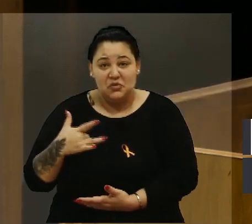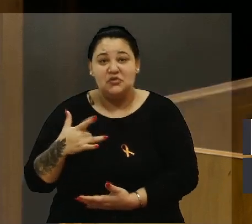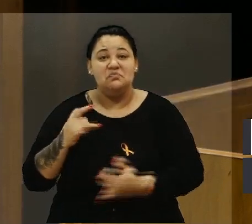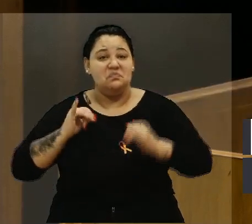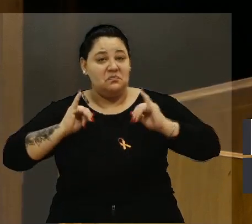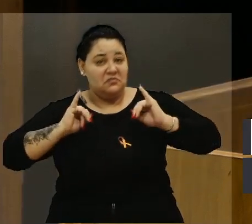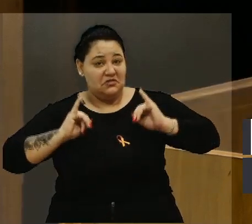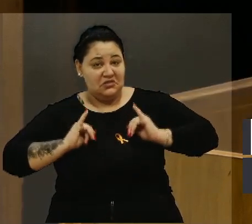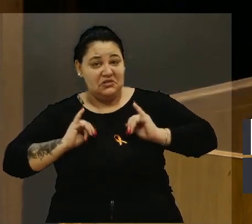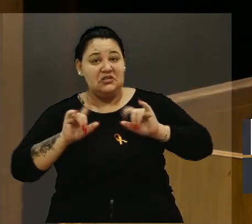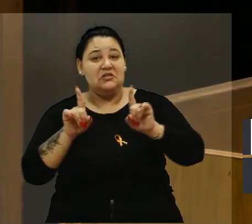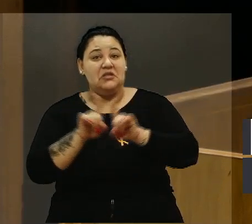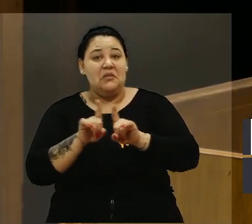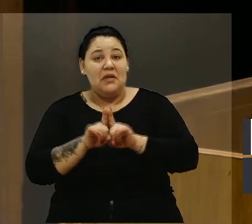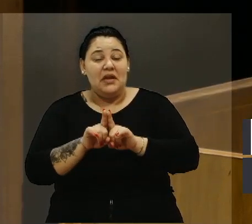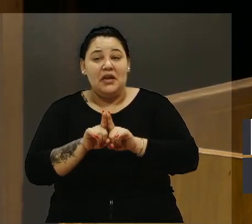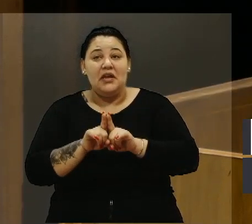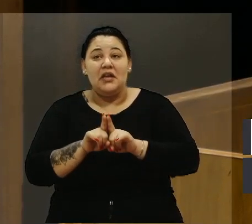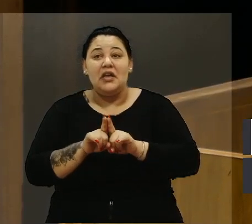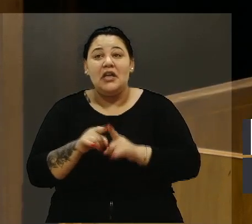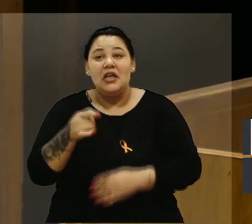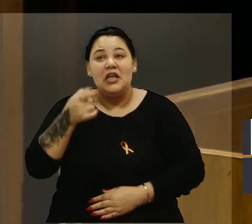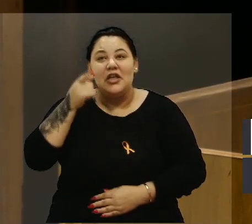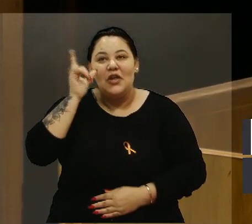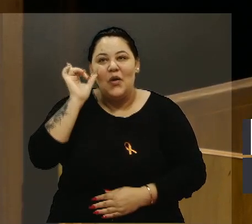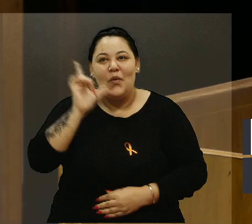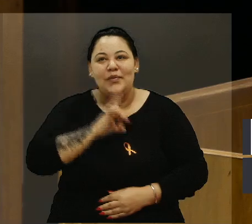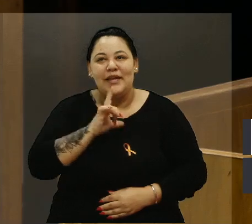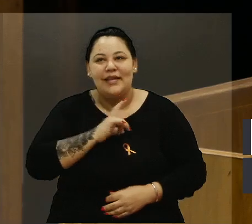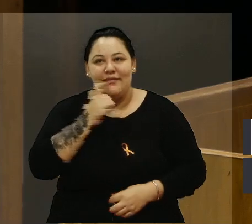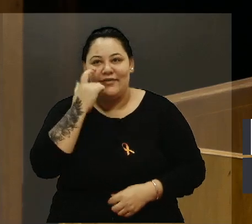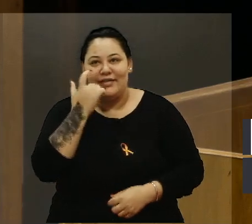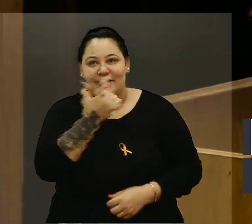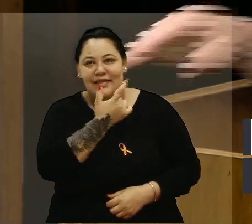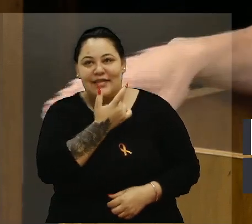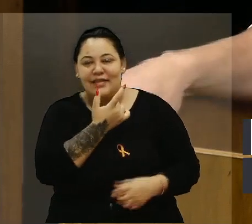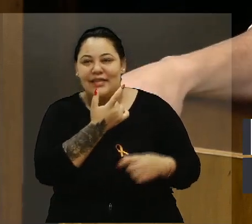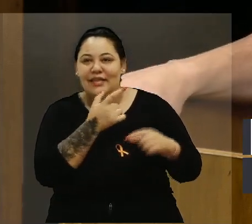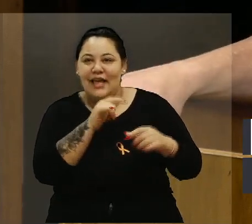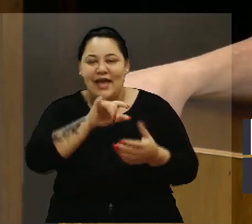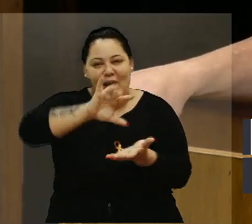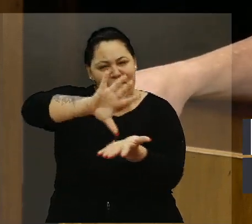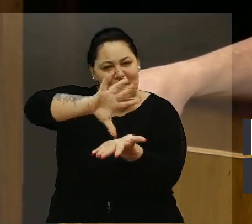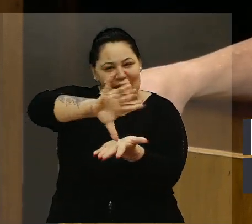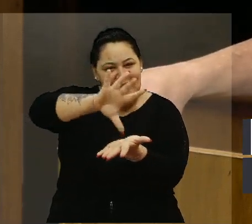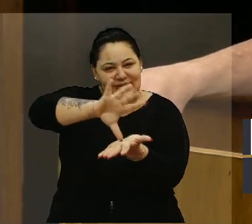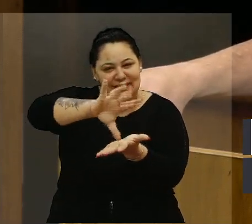ontem teve a entrega desta praça, né, dessa academia